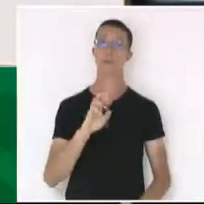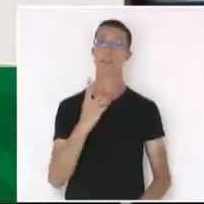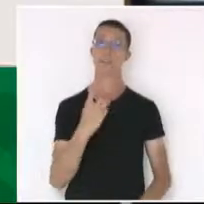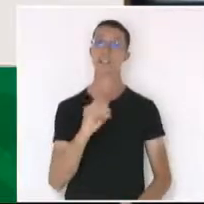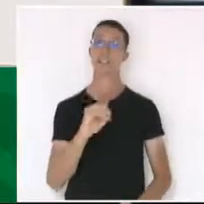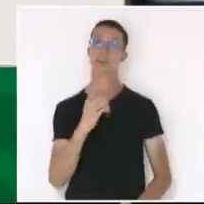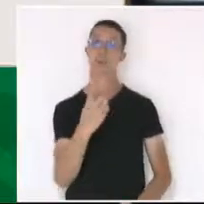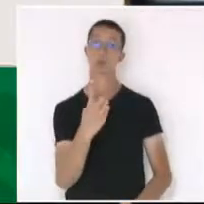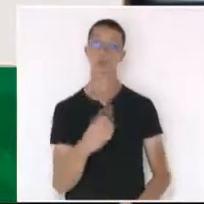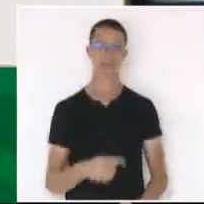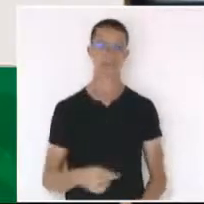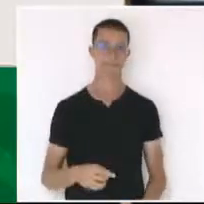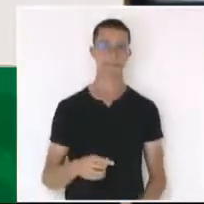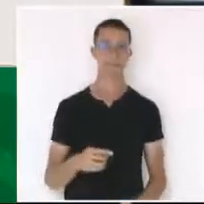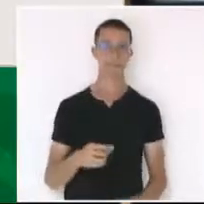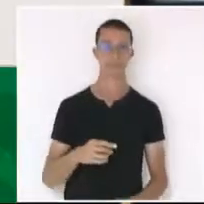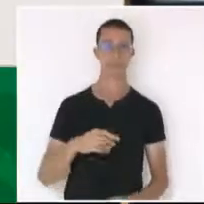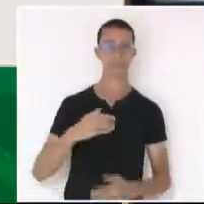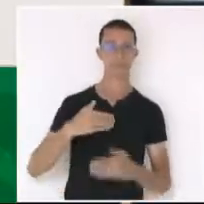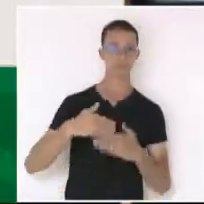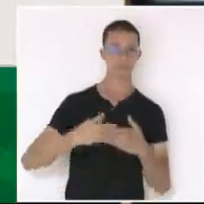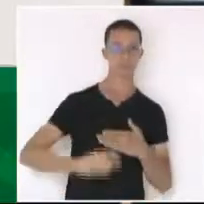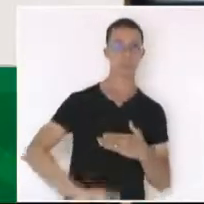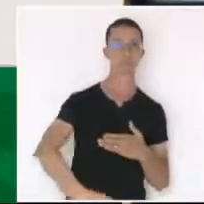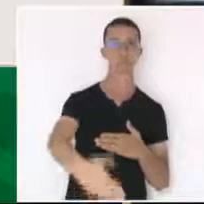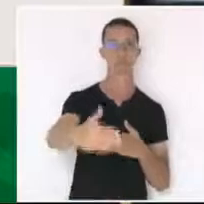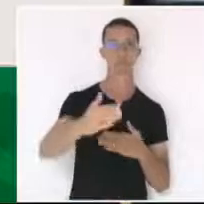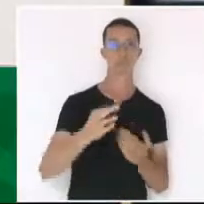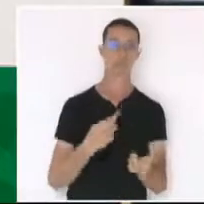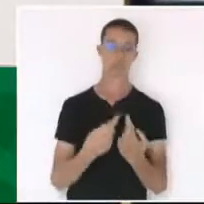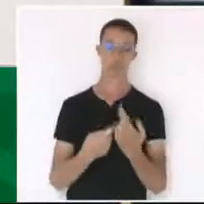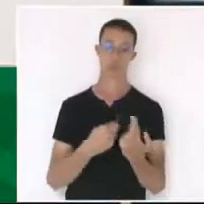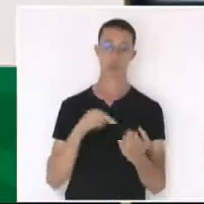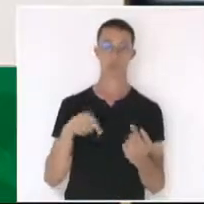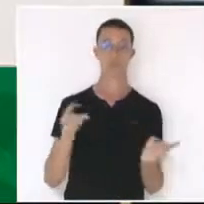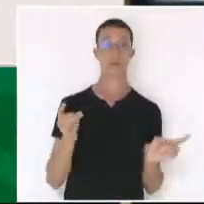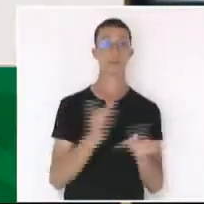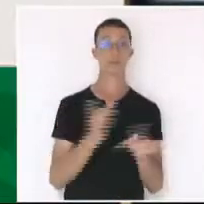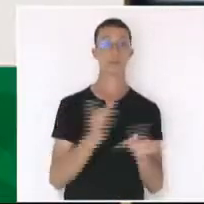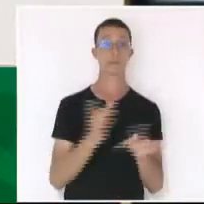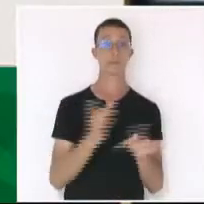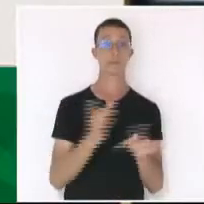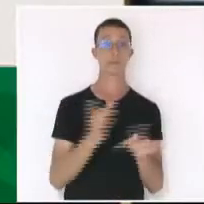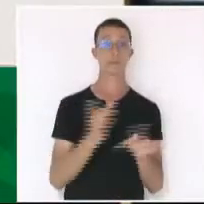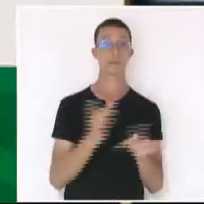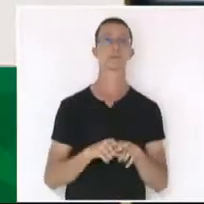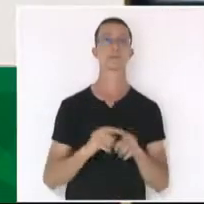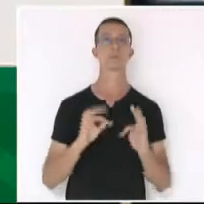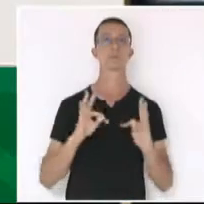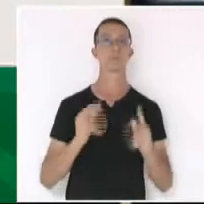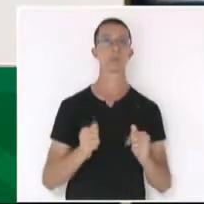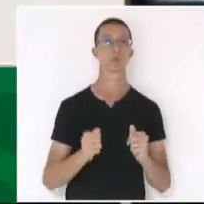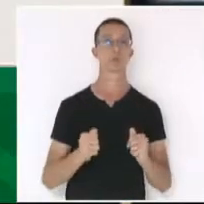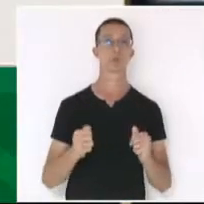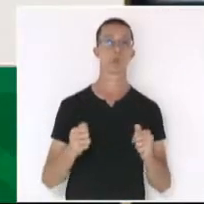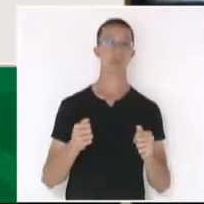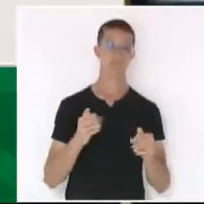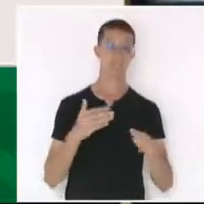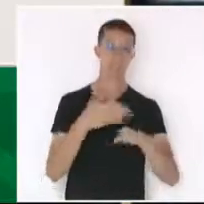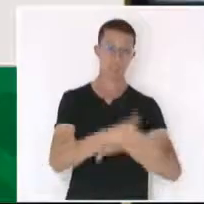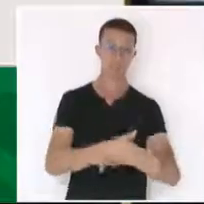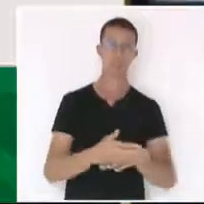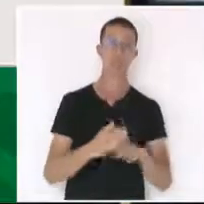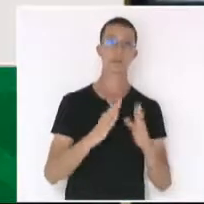ter além da rodovia pronta também todo o trevo de acesso a bruxa para facilitar o desenvolvimento aquela cidade muito